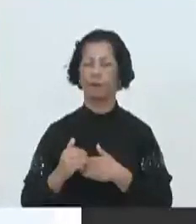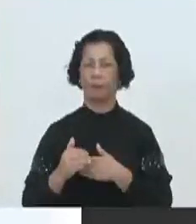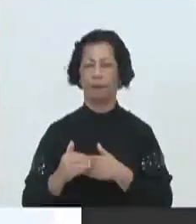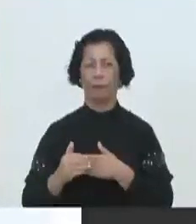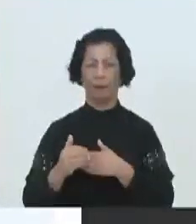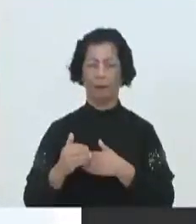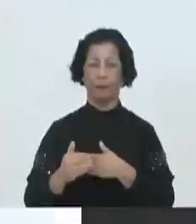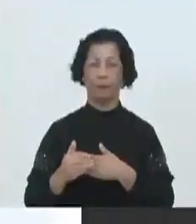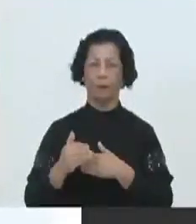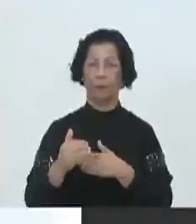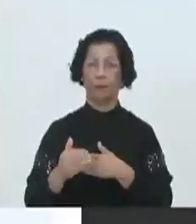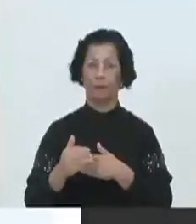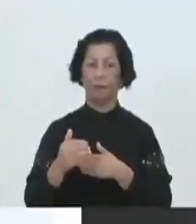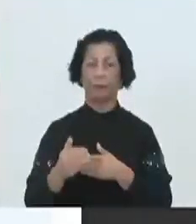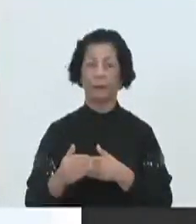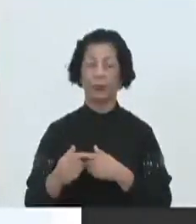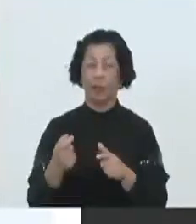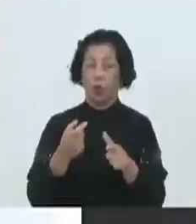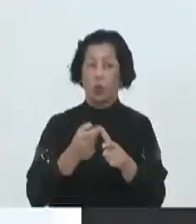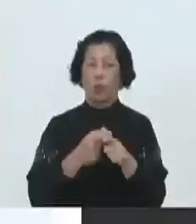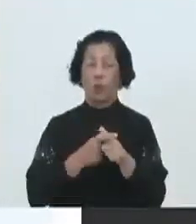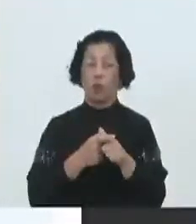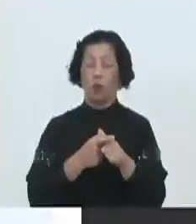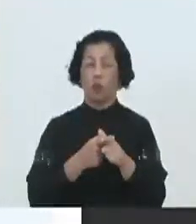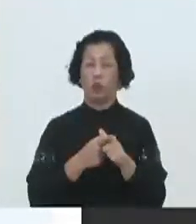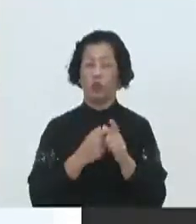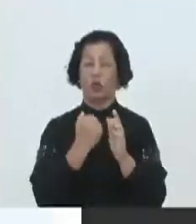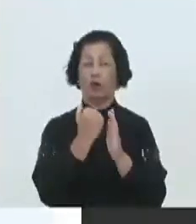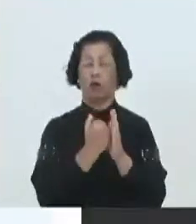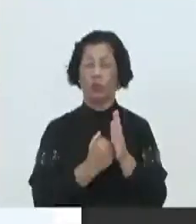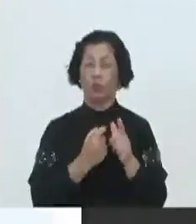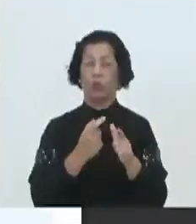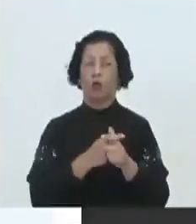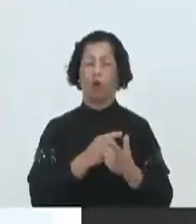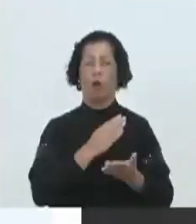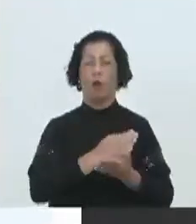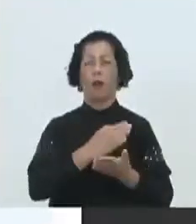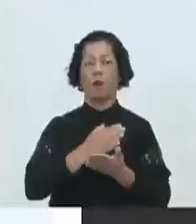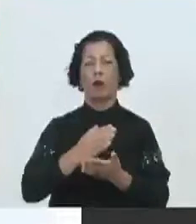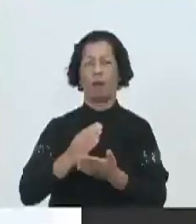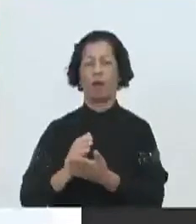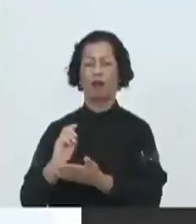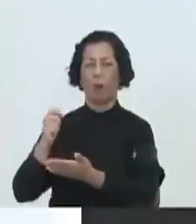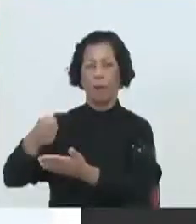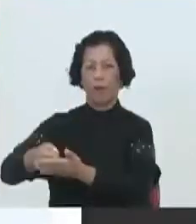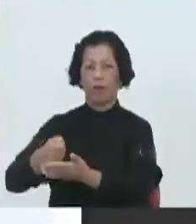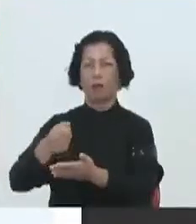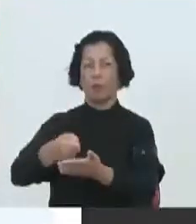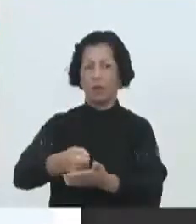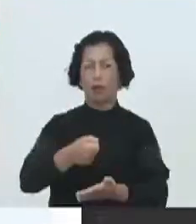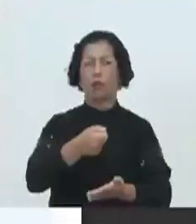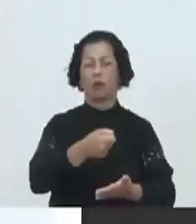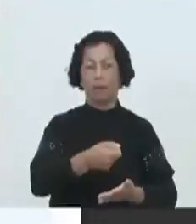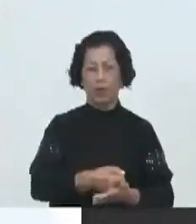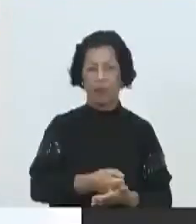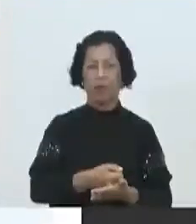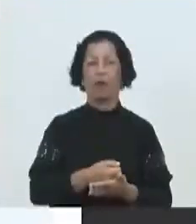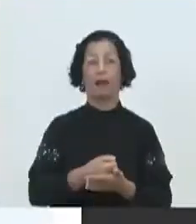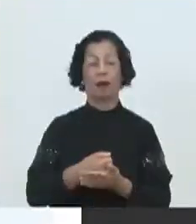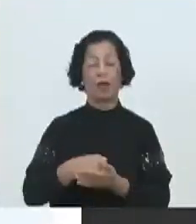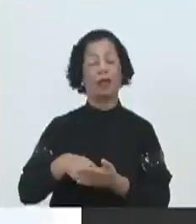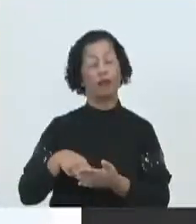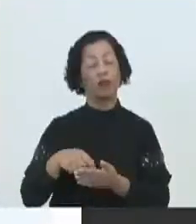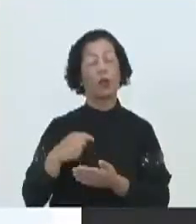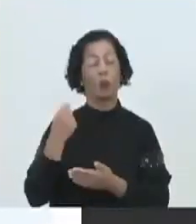meio da redução do endividamento do parcelamento das dívidas do cumprimento em dia de tudo isso a gente readquire cnds a